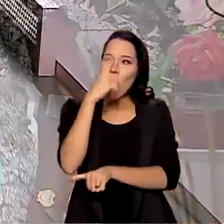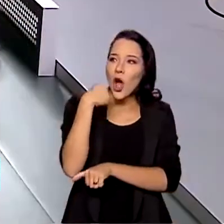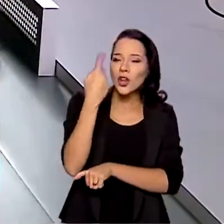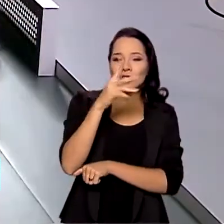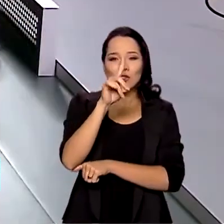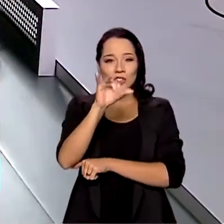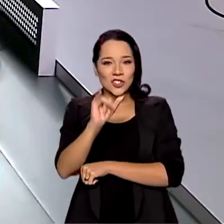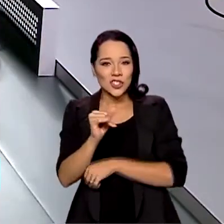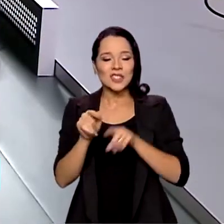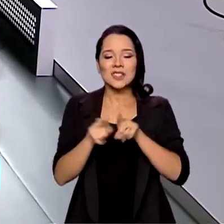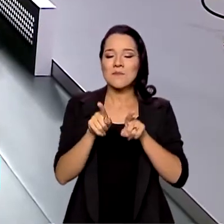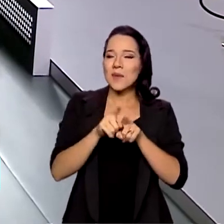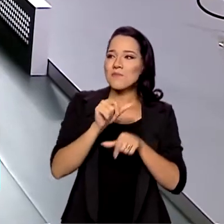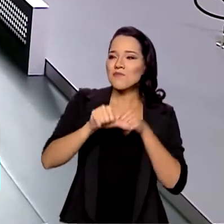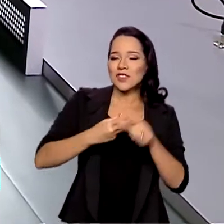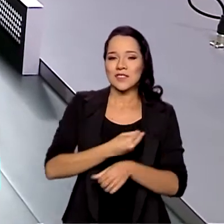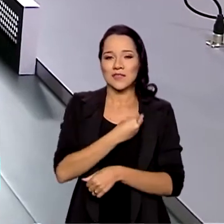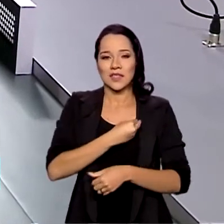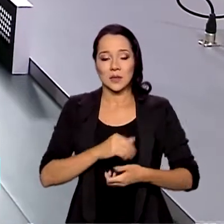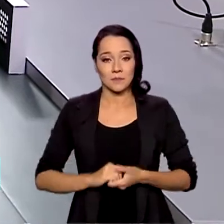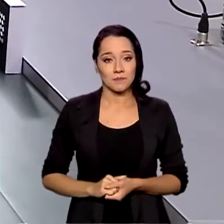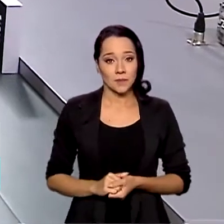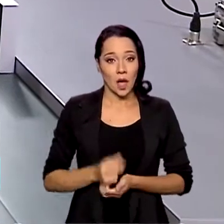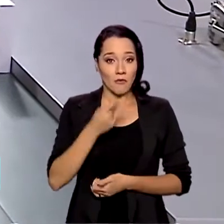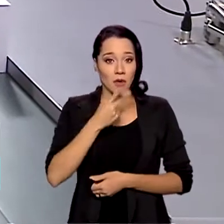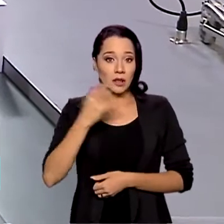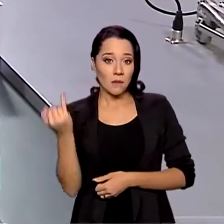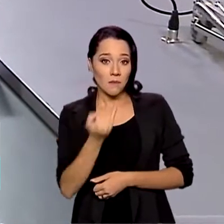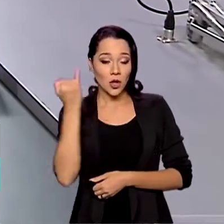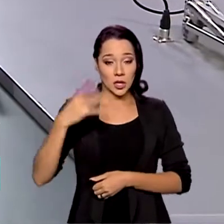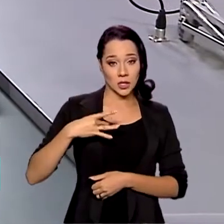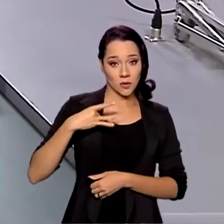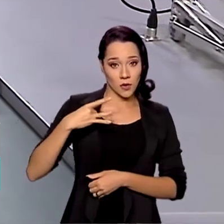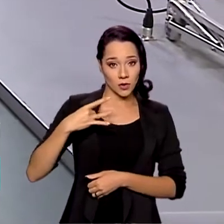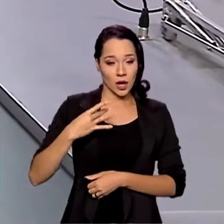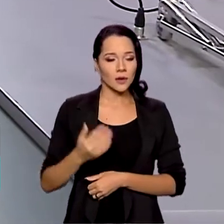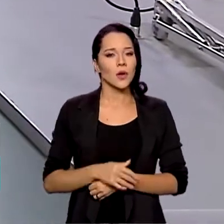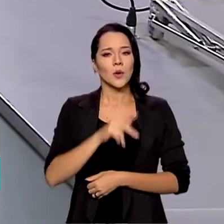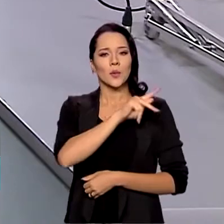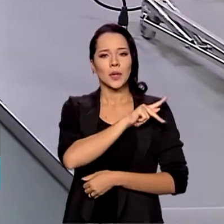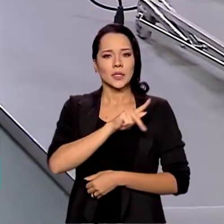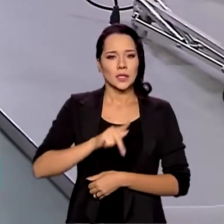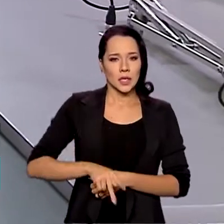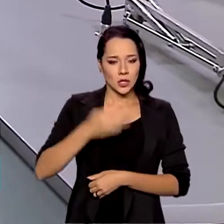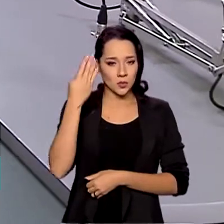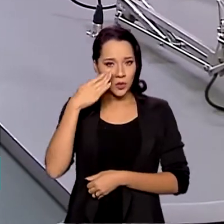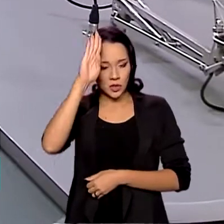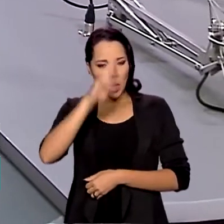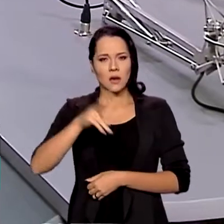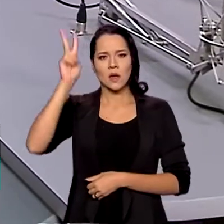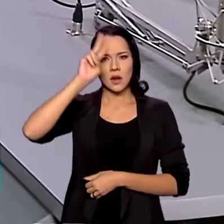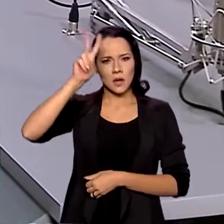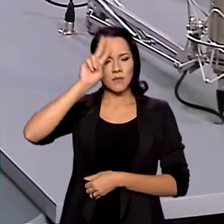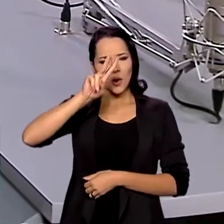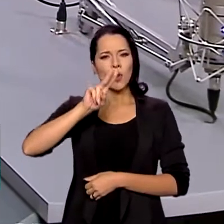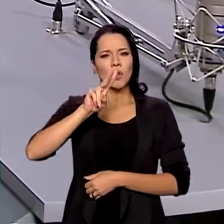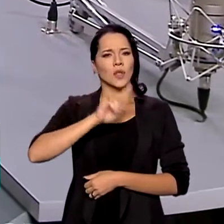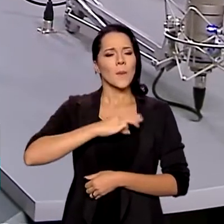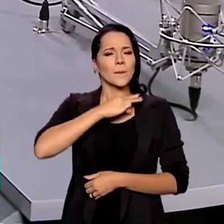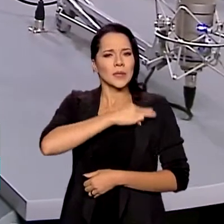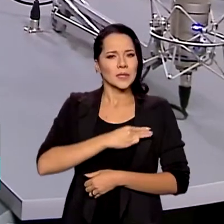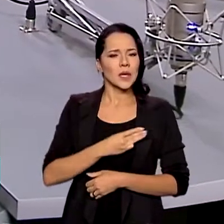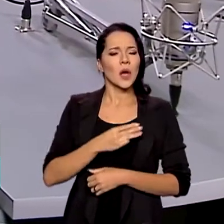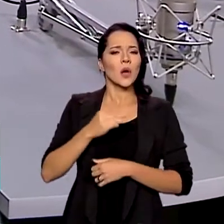e destinos. Ao falar sobre a importância do voluntariado, o presidente Jair Bolsonaro lembrou da missão